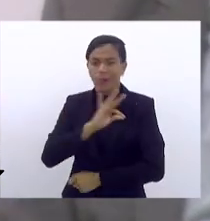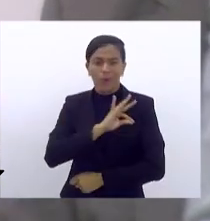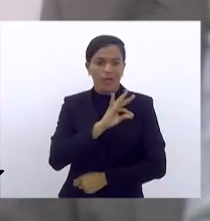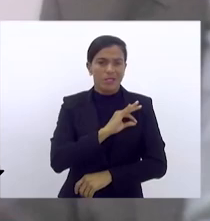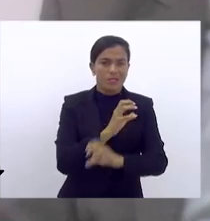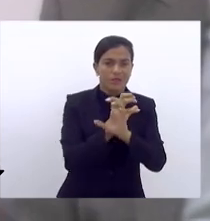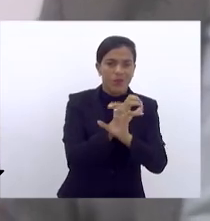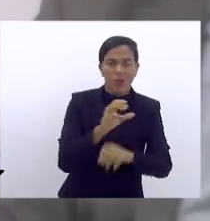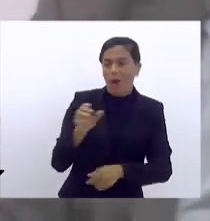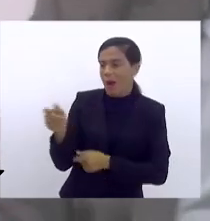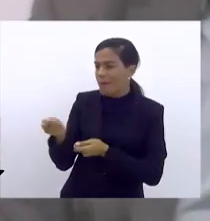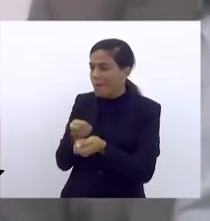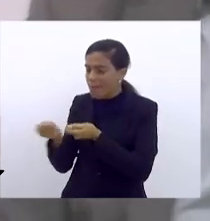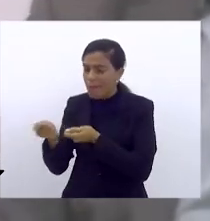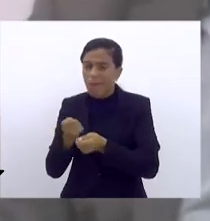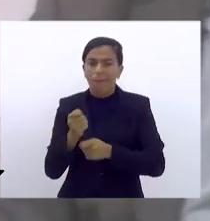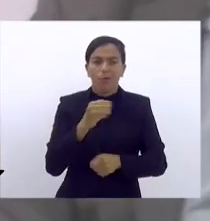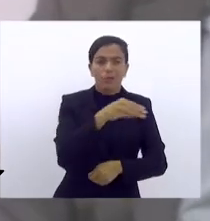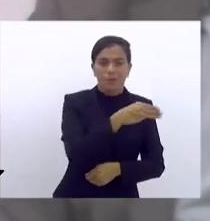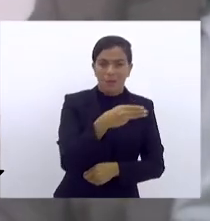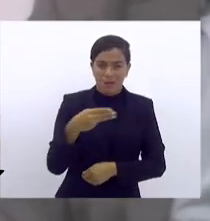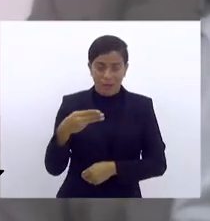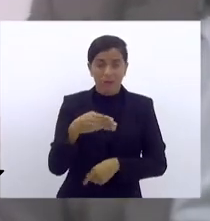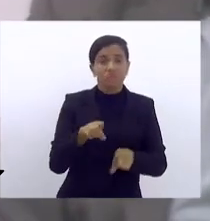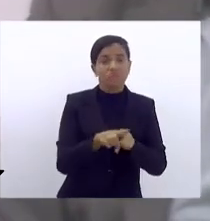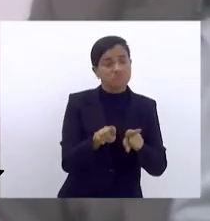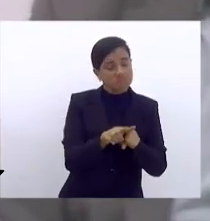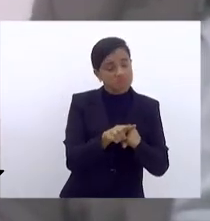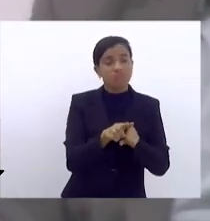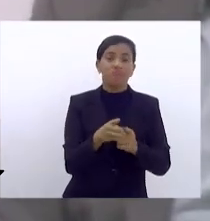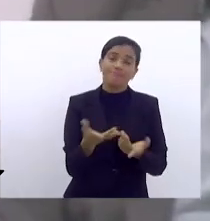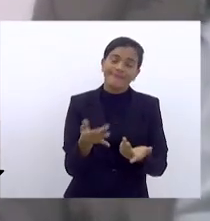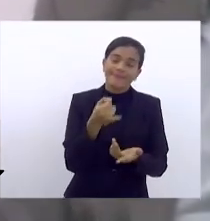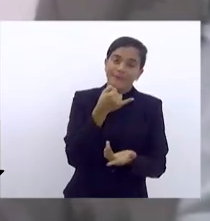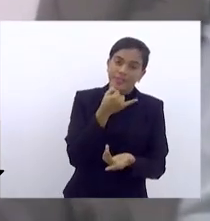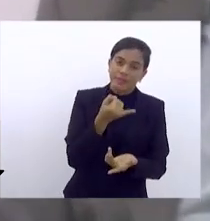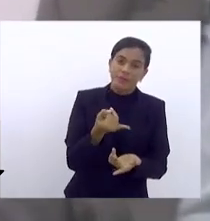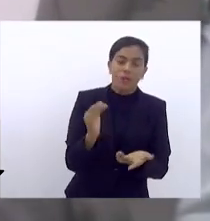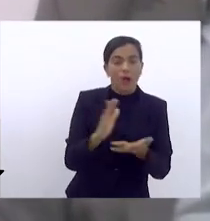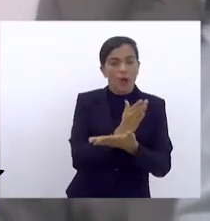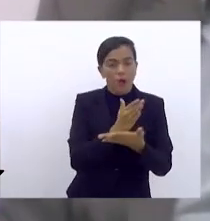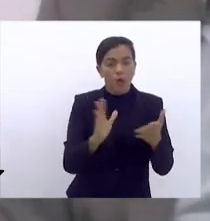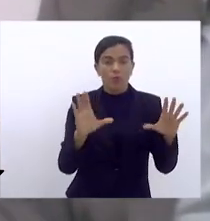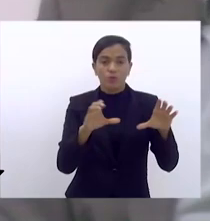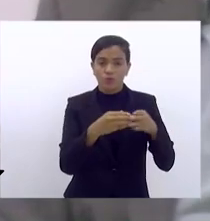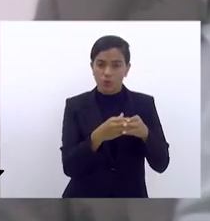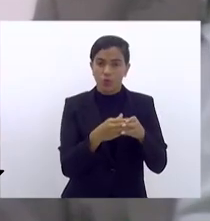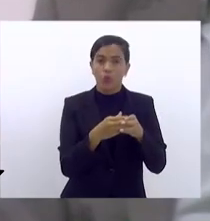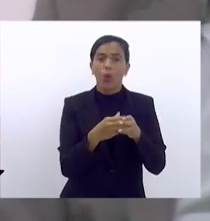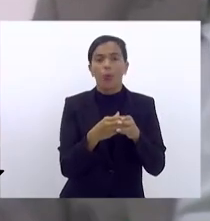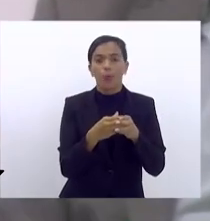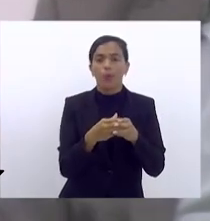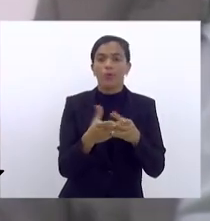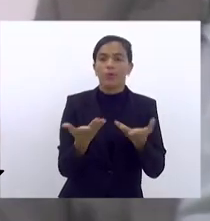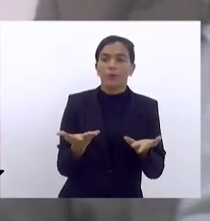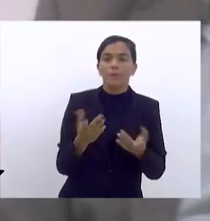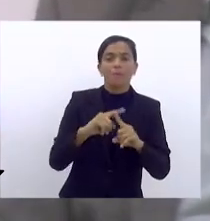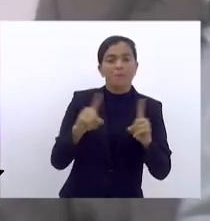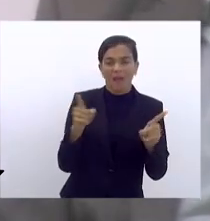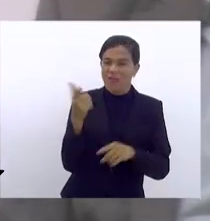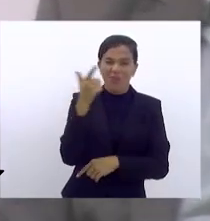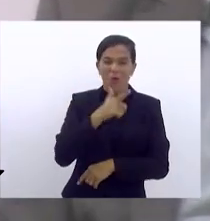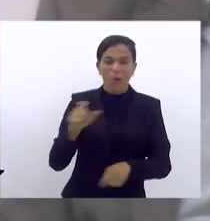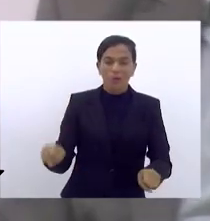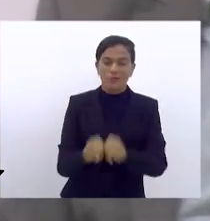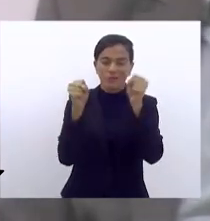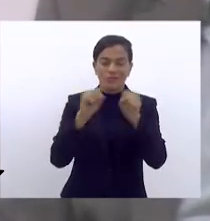polícia federal para evitar casos de violência que estão na sociedade que infelizmente alguns grupos estão direcionando para a escola mas não vão conseguir